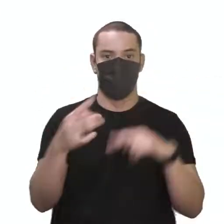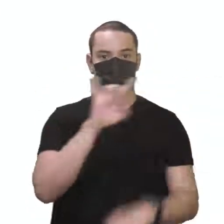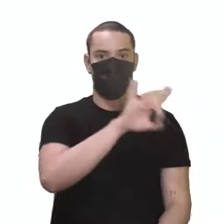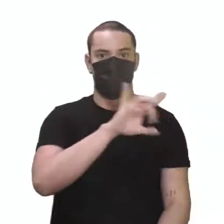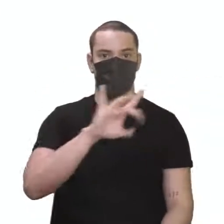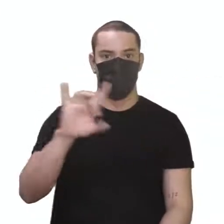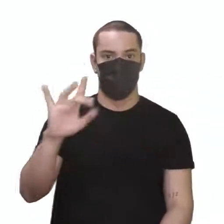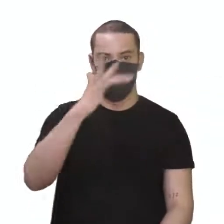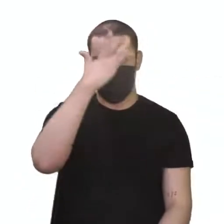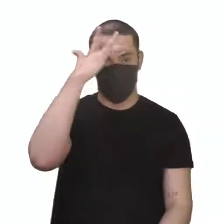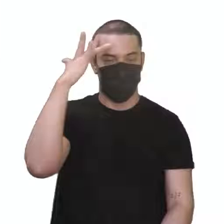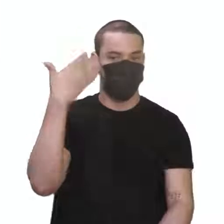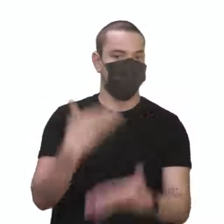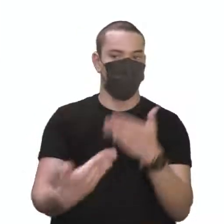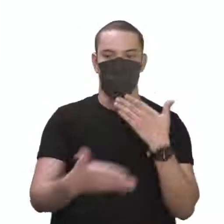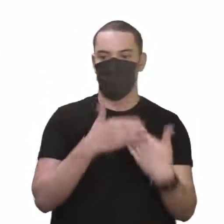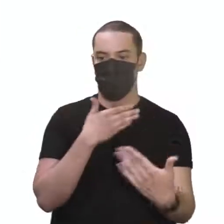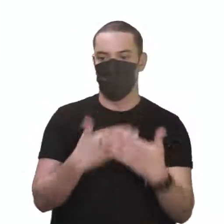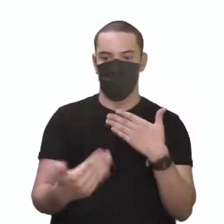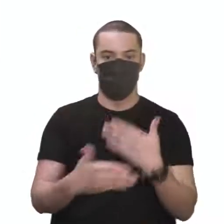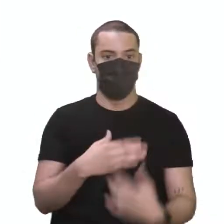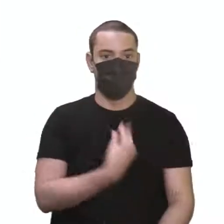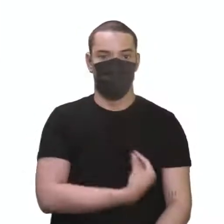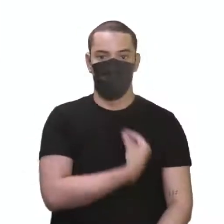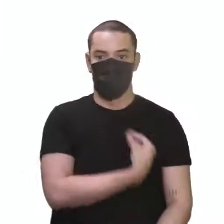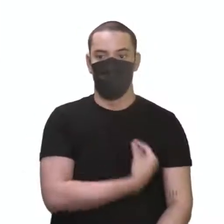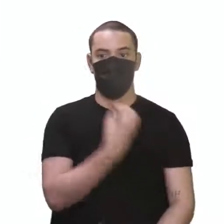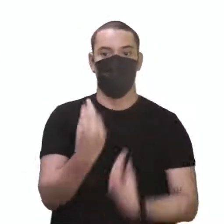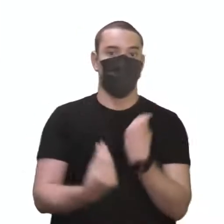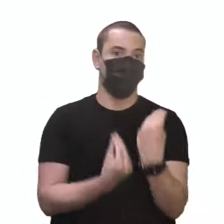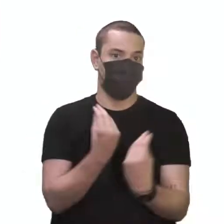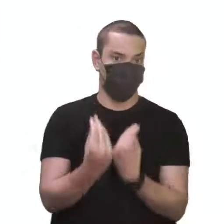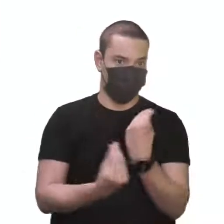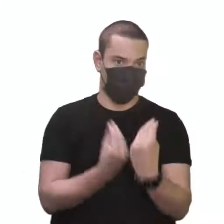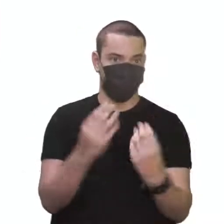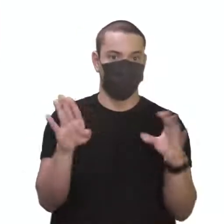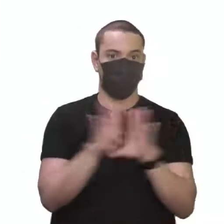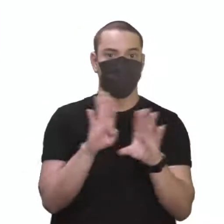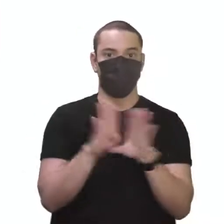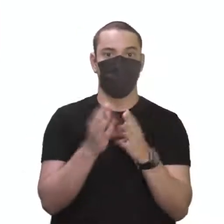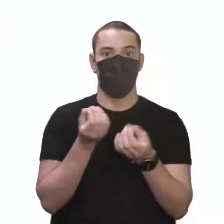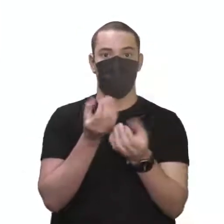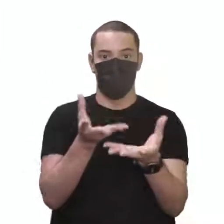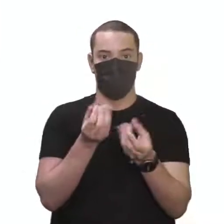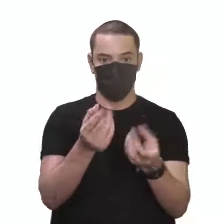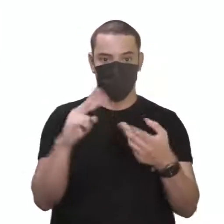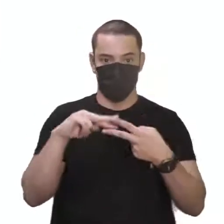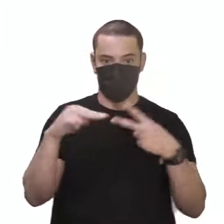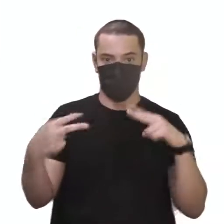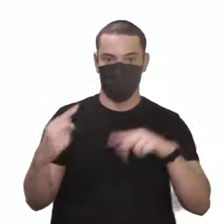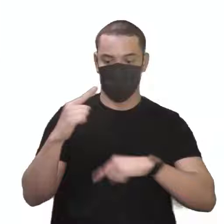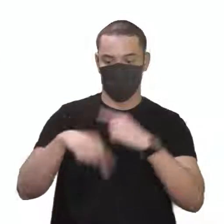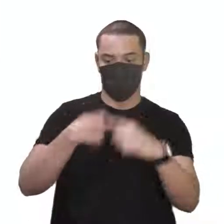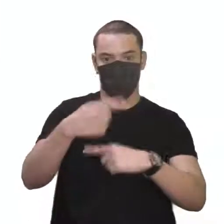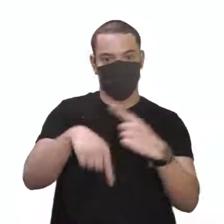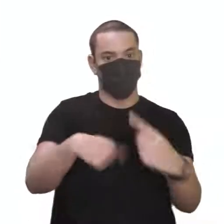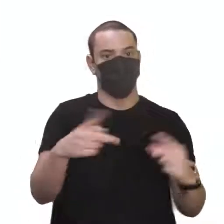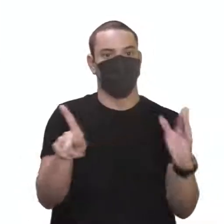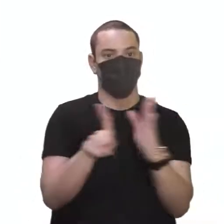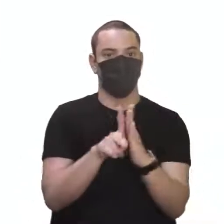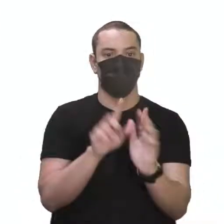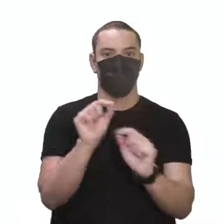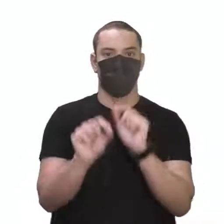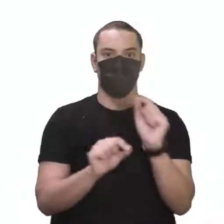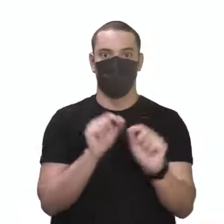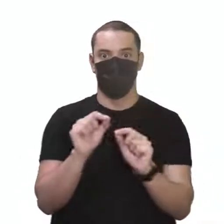cada indivíduo, independente de que ser vivo seja. E essas informações genéticas são passadas hereditariamente para os